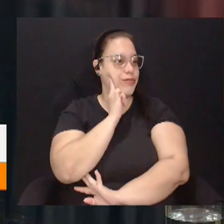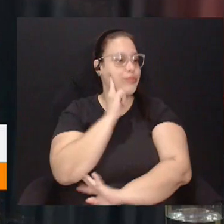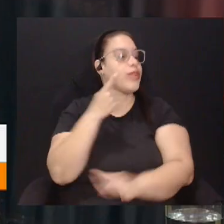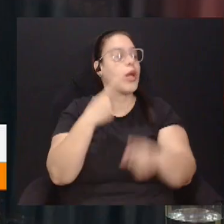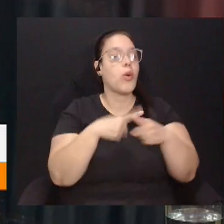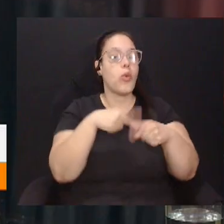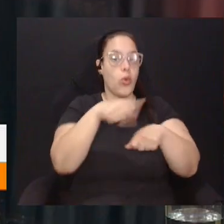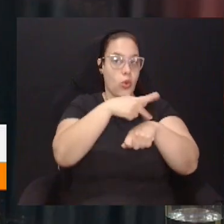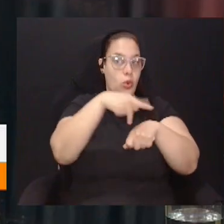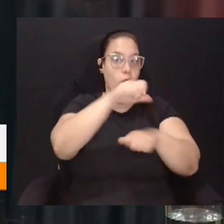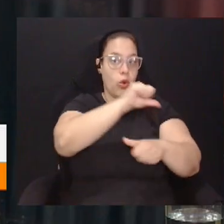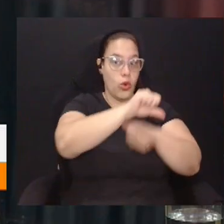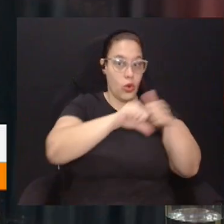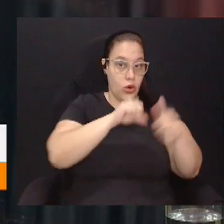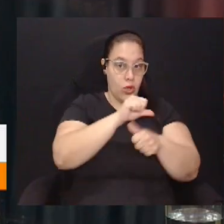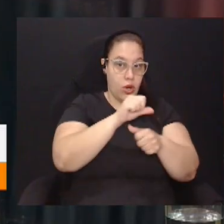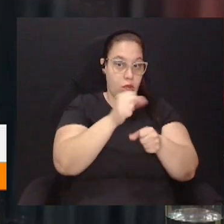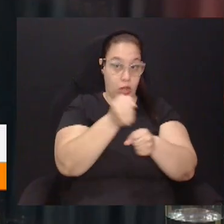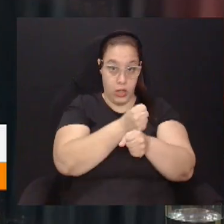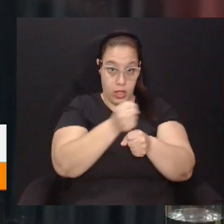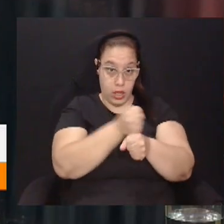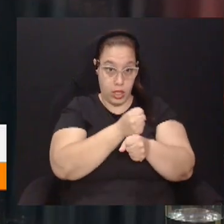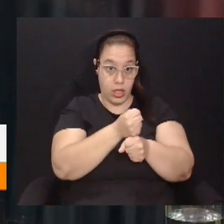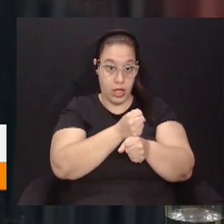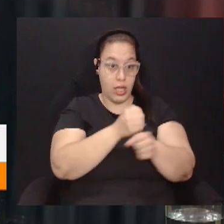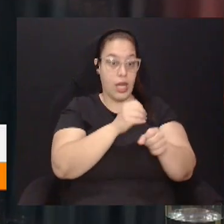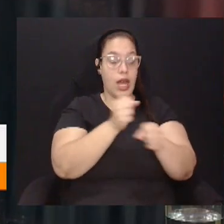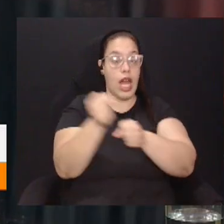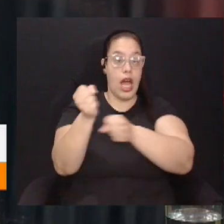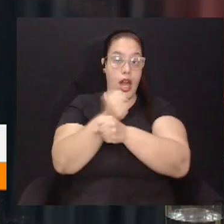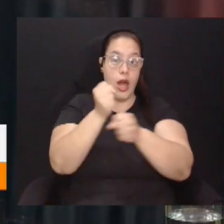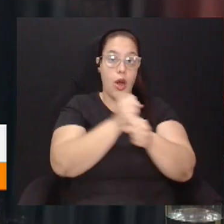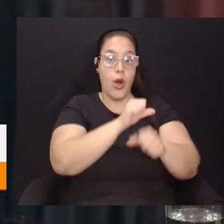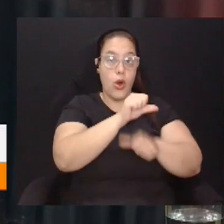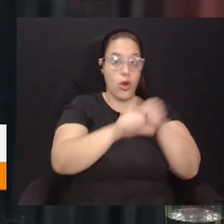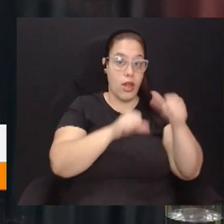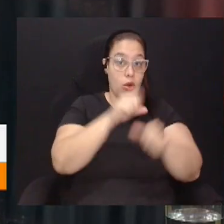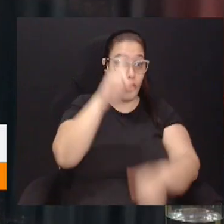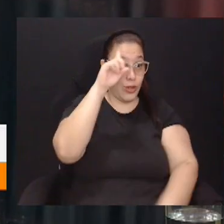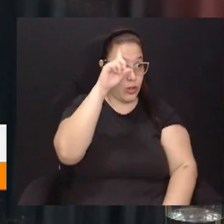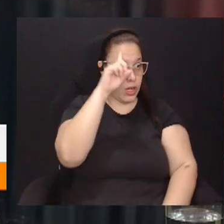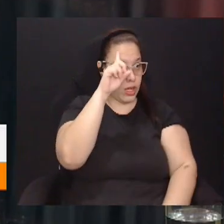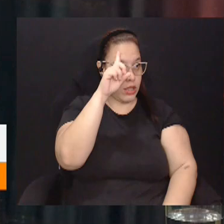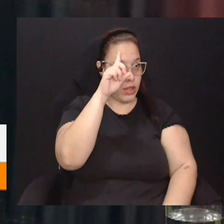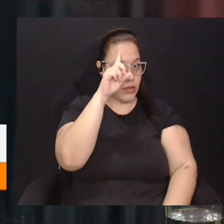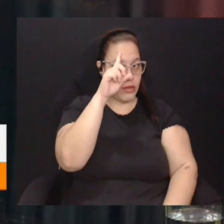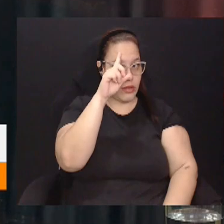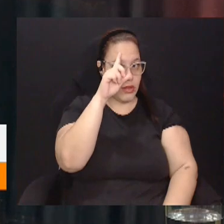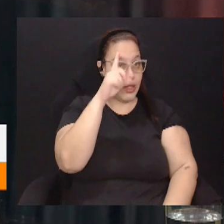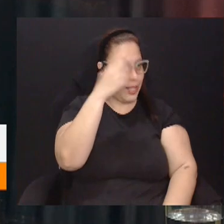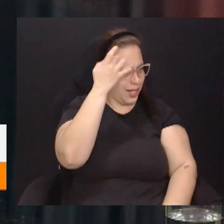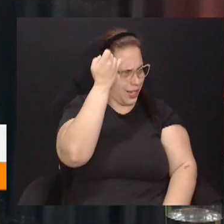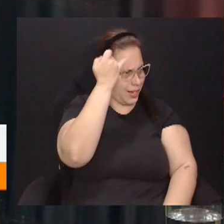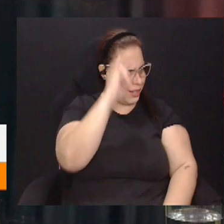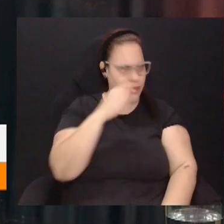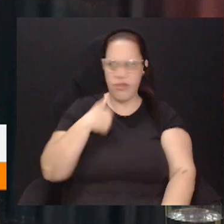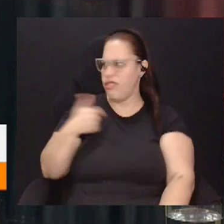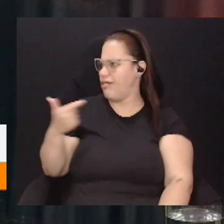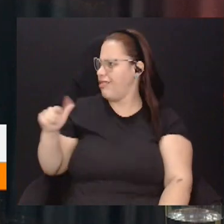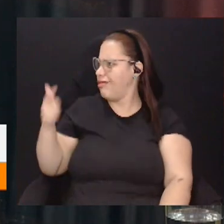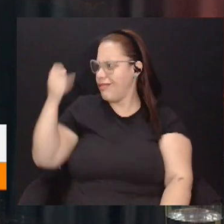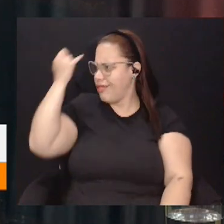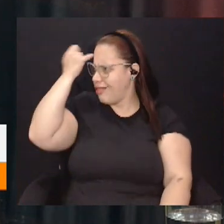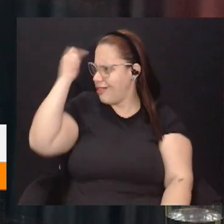muda a cada ano ela muda a sua data? Você tem ideia? Eu não tenho ideia, vamos lá.